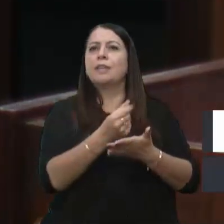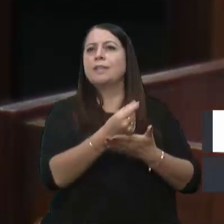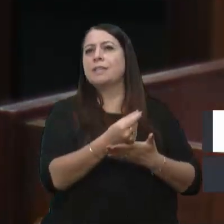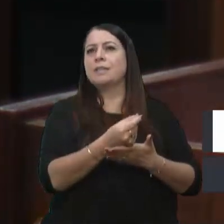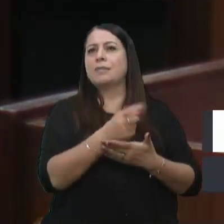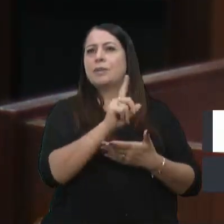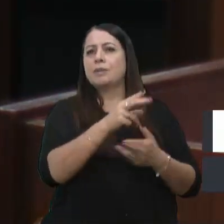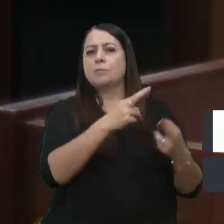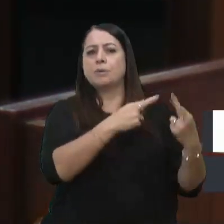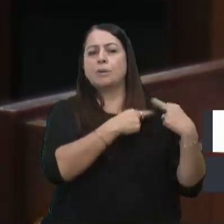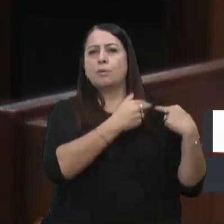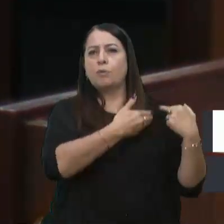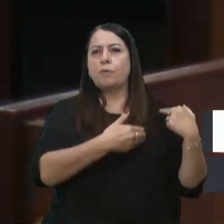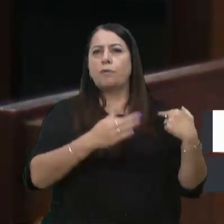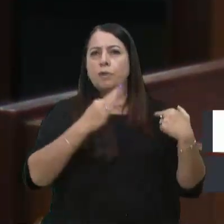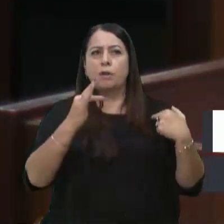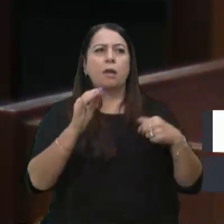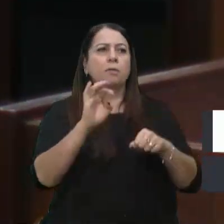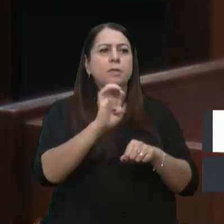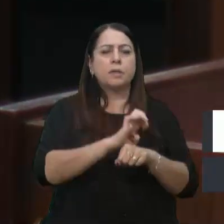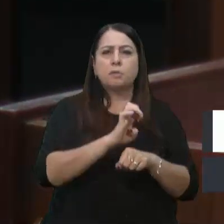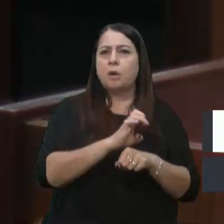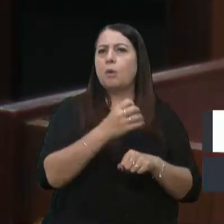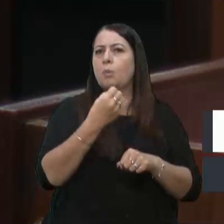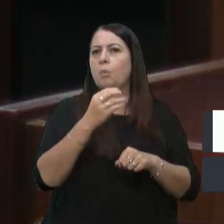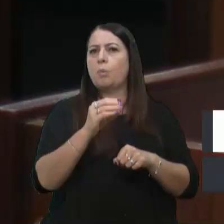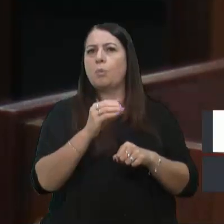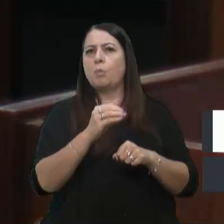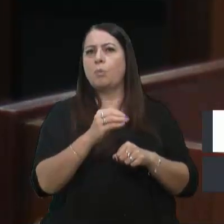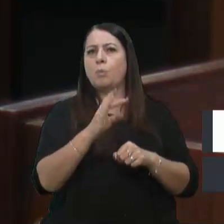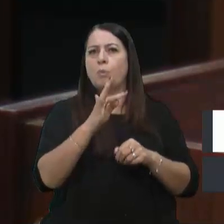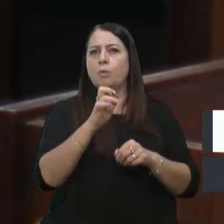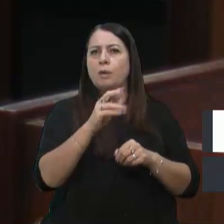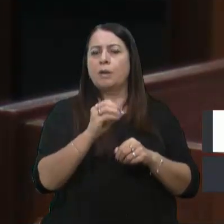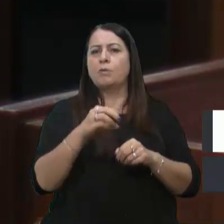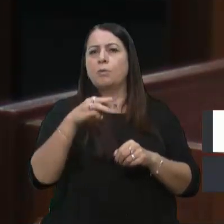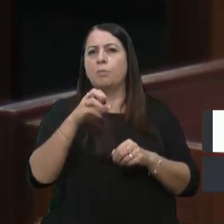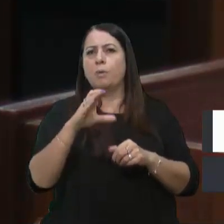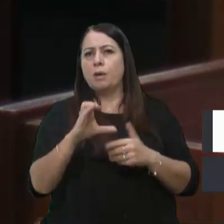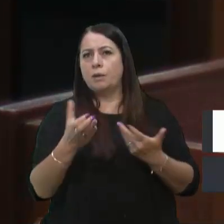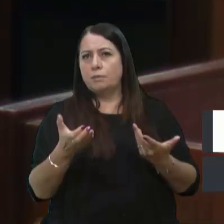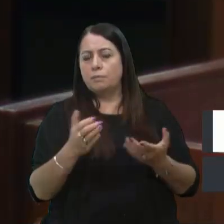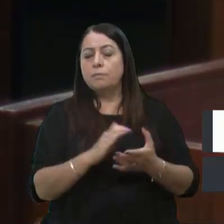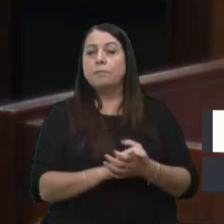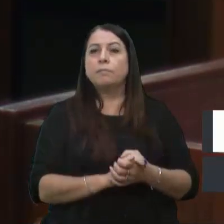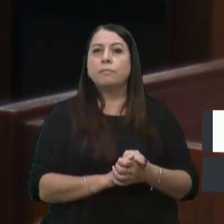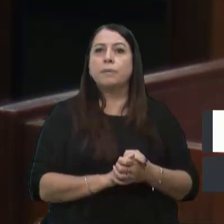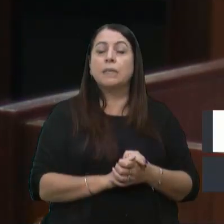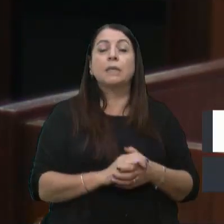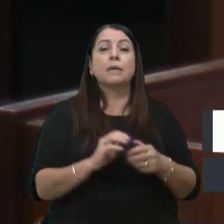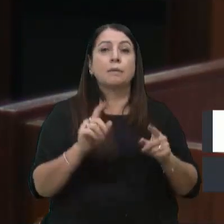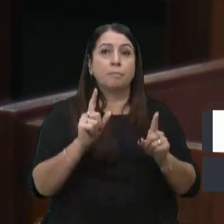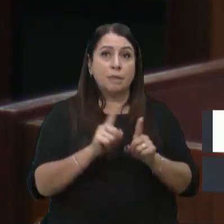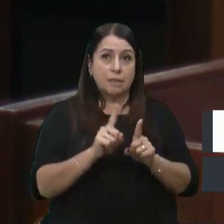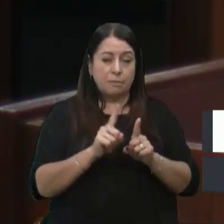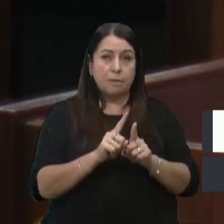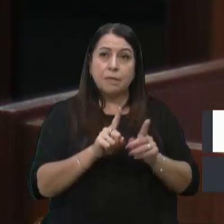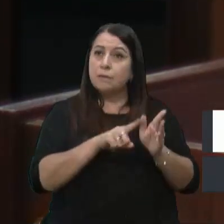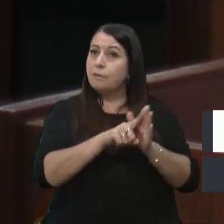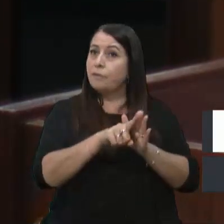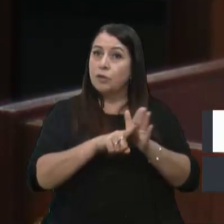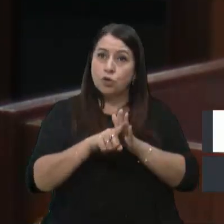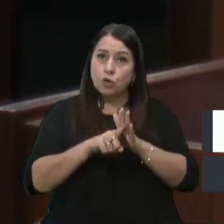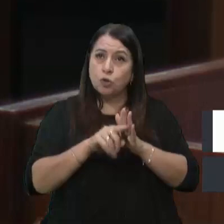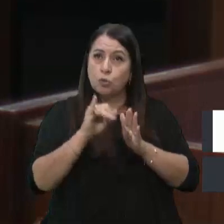se é responsabilidade do governo federal estadual ou a distribuição do teto Mac mas também investigação